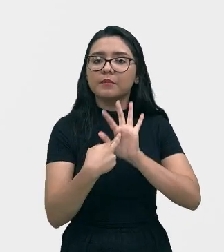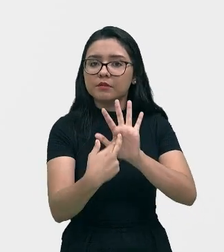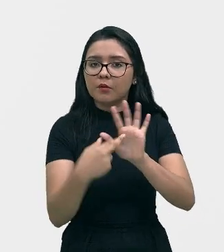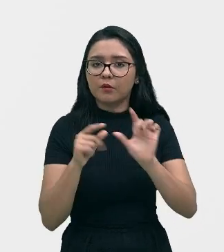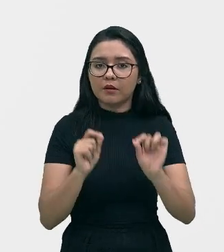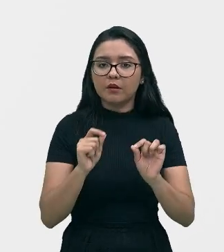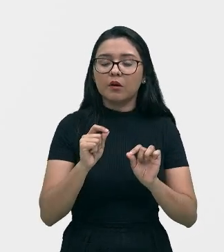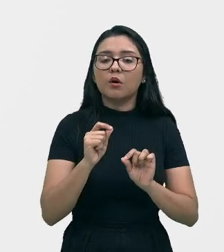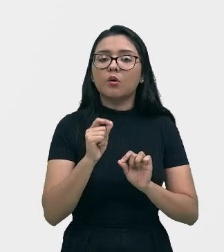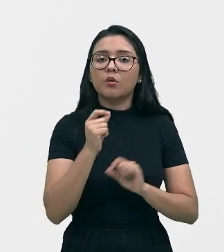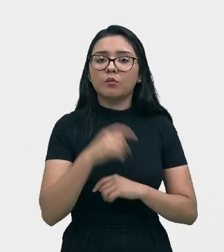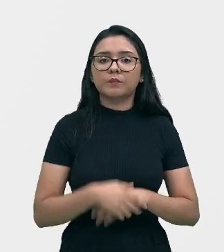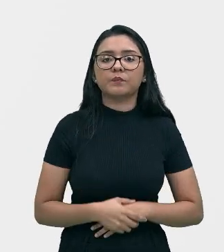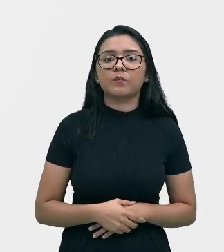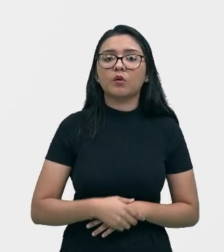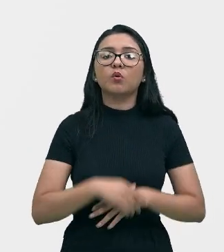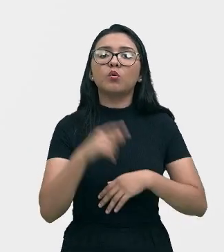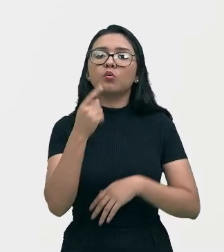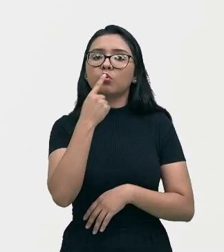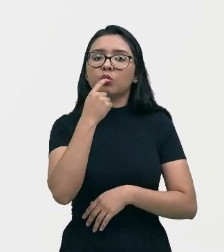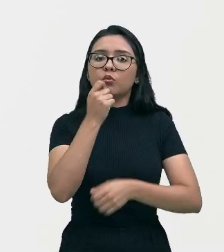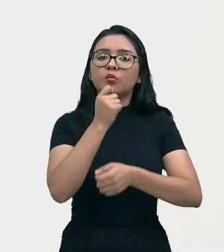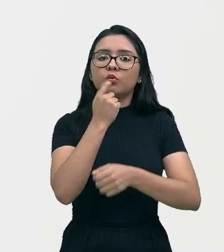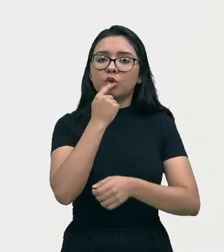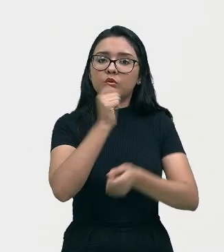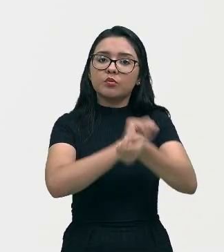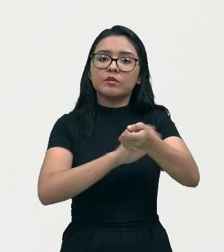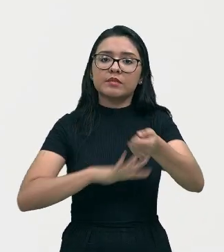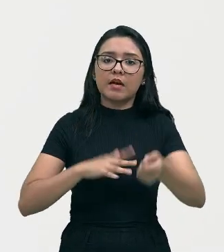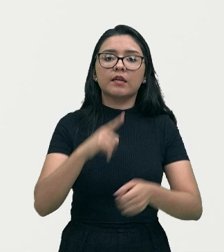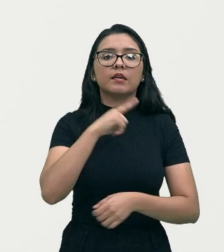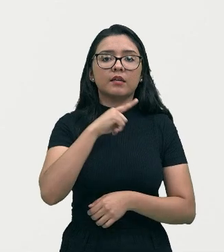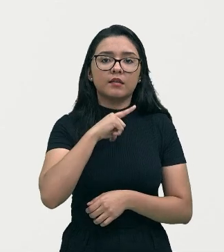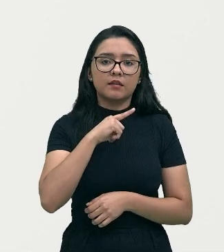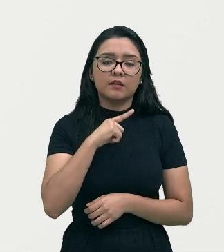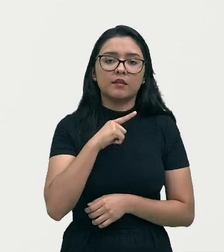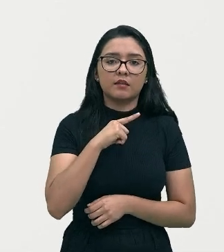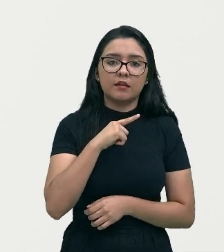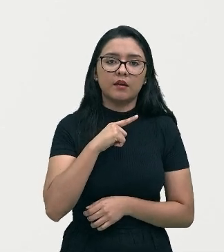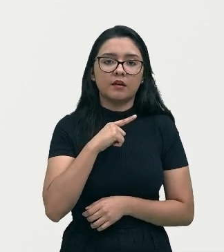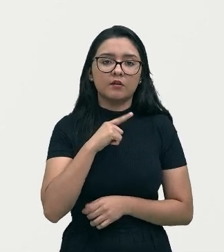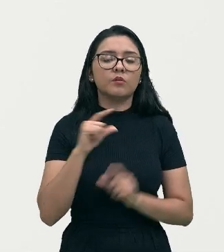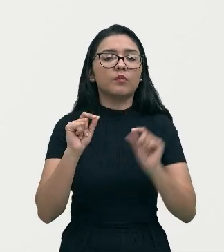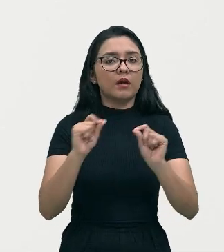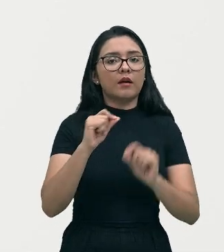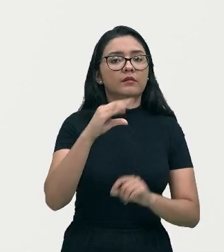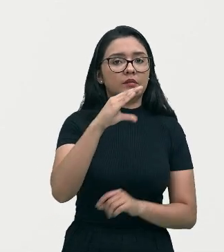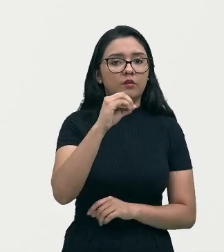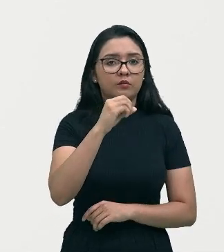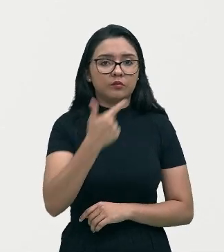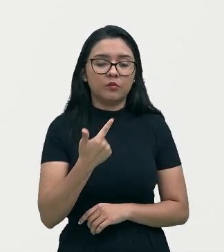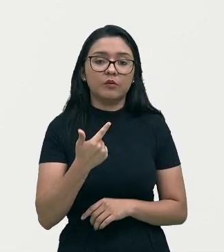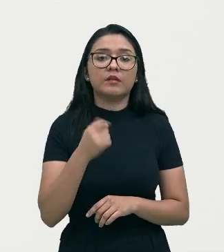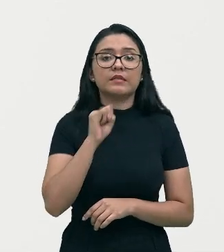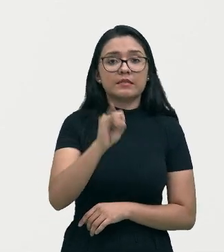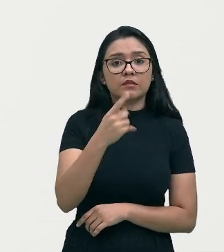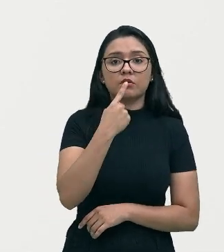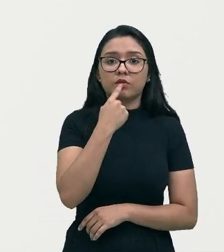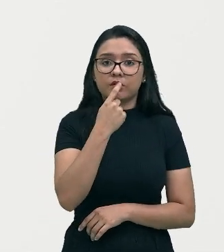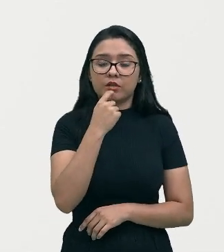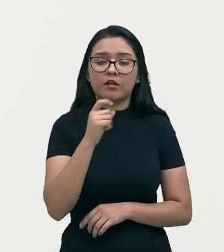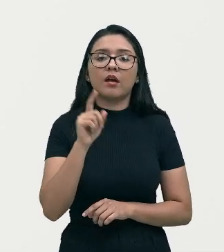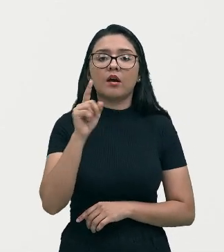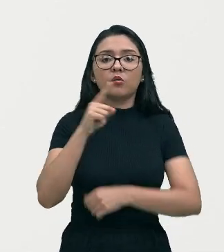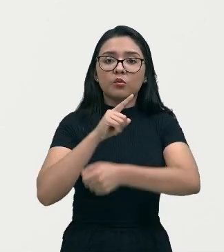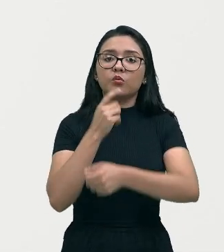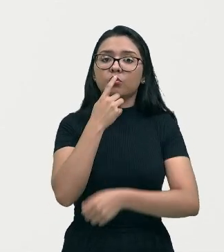que o sangue ele está rico em gás carbônico. E quando a coloração está em vermelho, né, quer dizer que o sangue está rico em oxigênio,